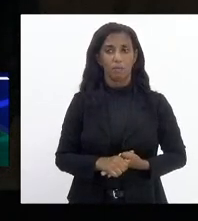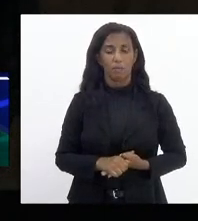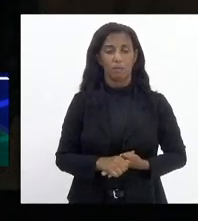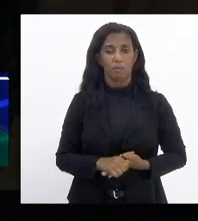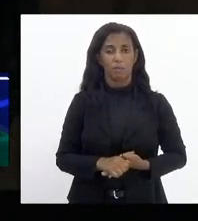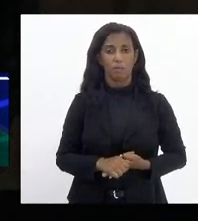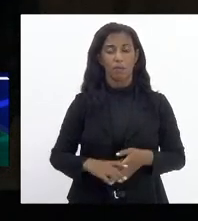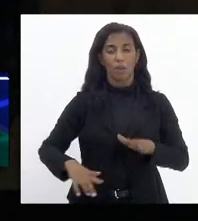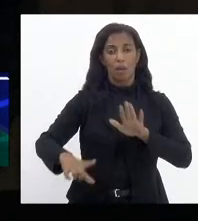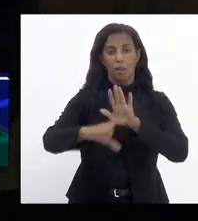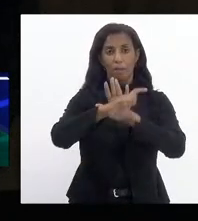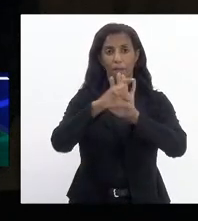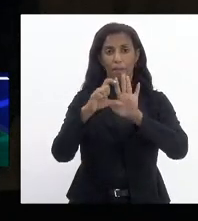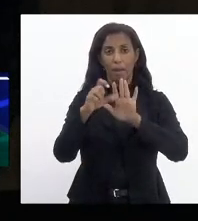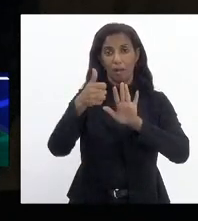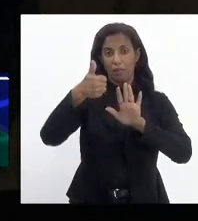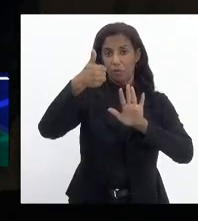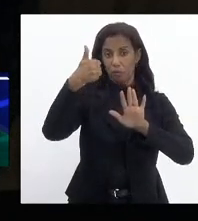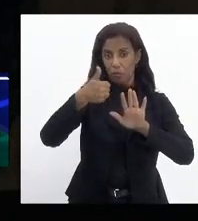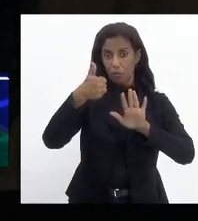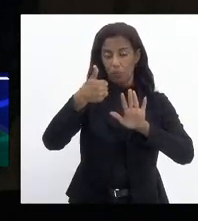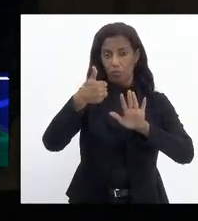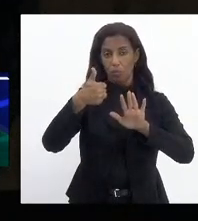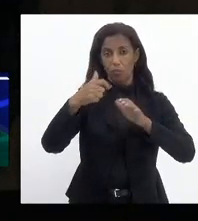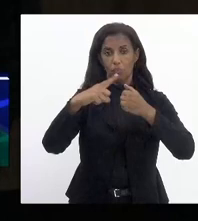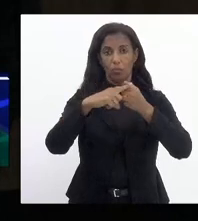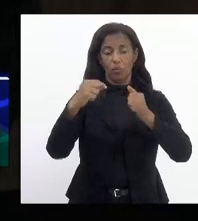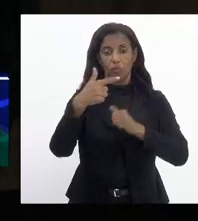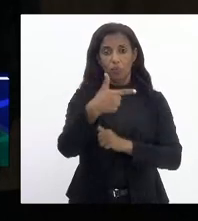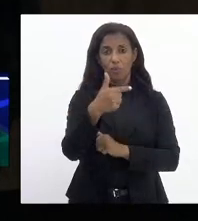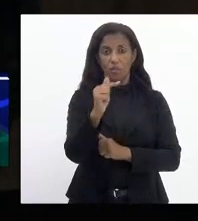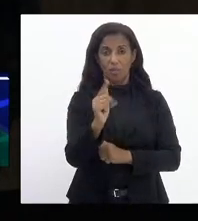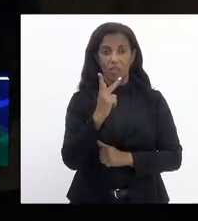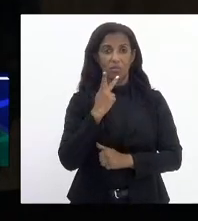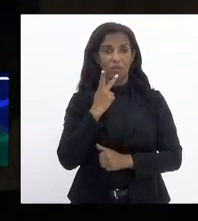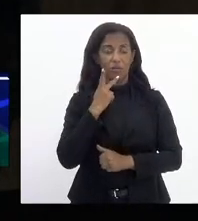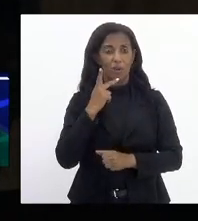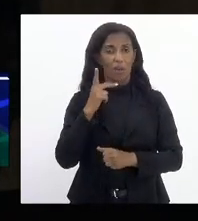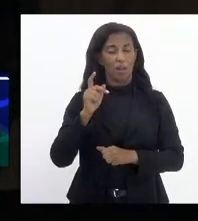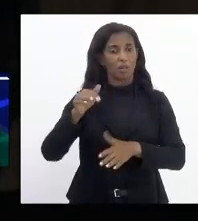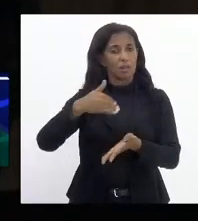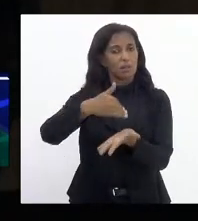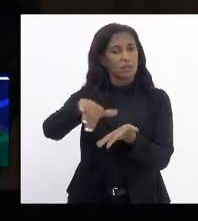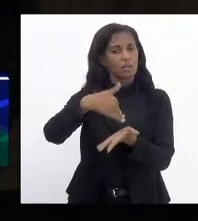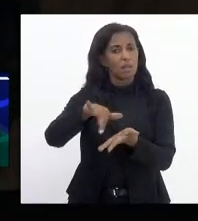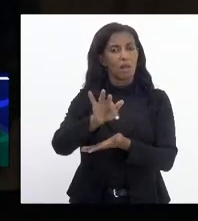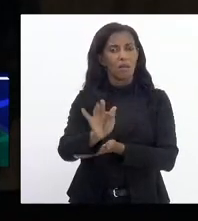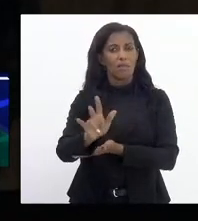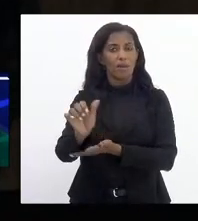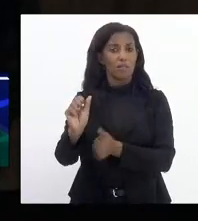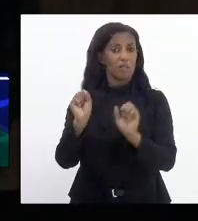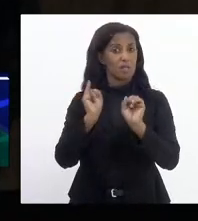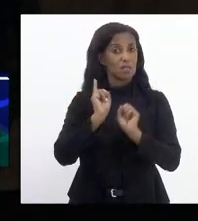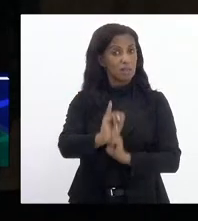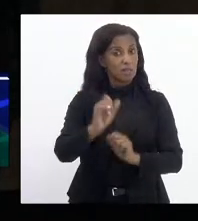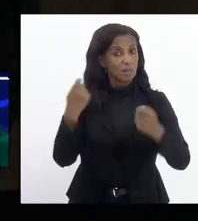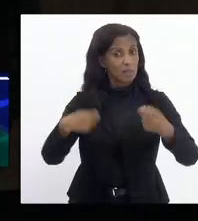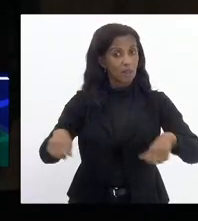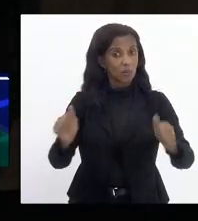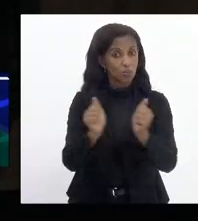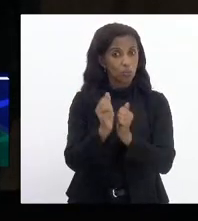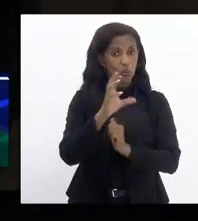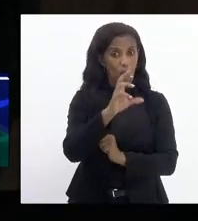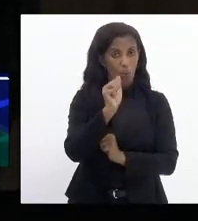O parágrafo único do artigo 27, o Poder Executivo, por intermédio da Secretaria de Estado de Fazenda, caso haja necessidade, poderá, junto ao Confas,